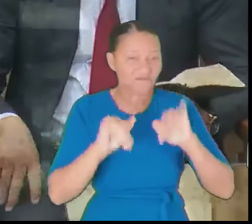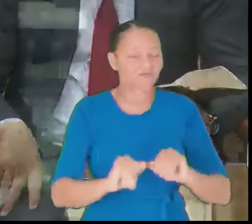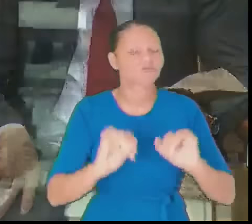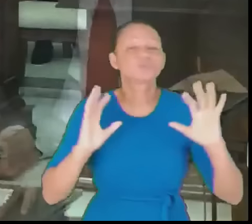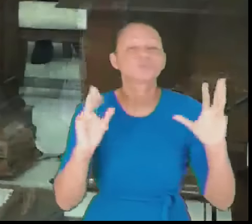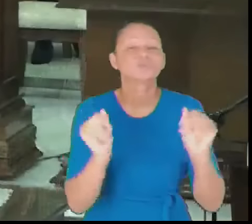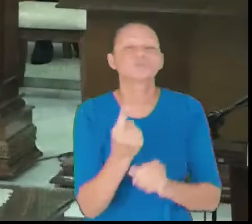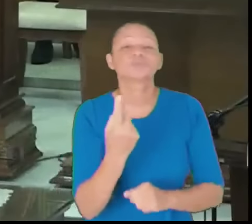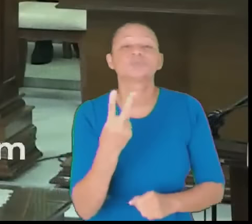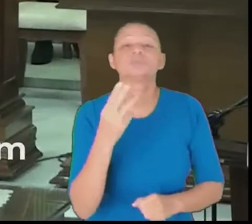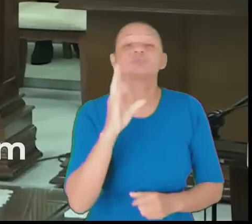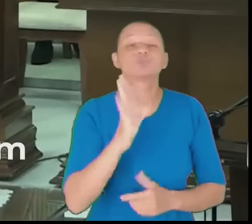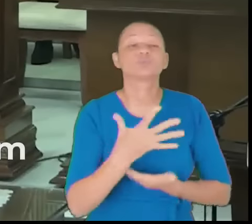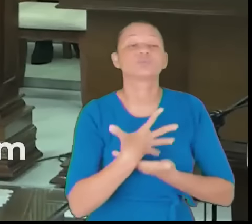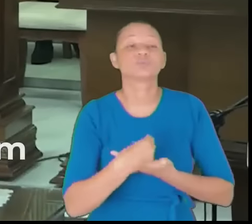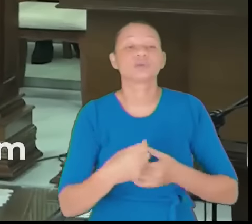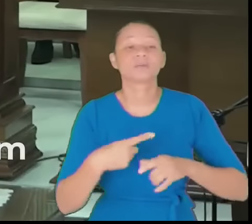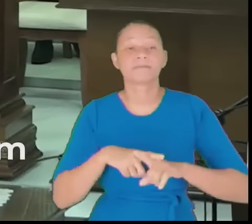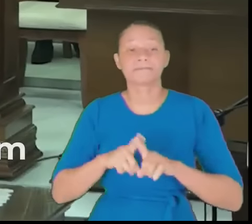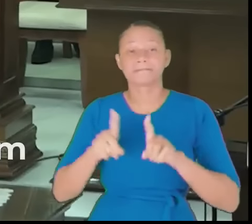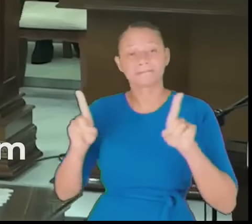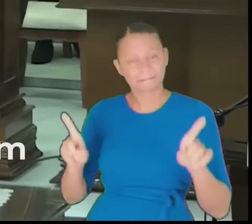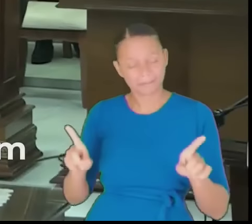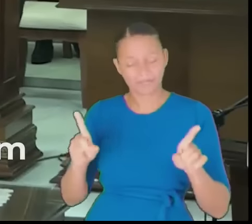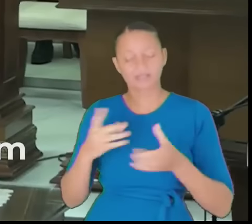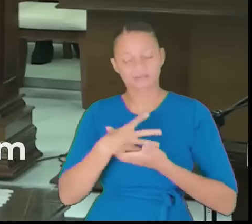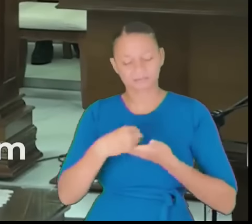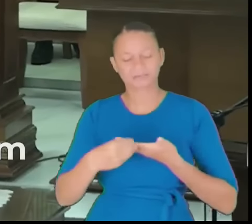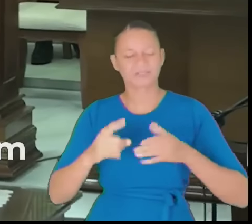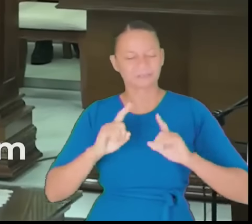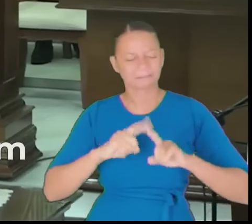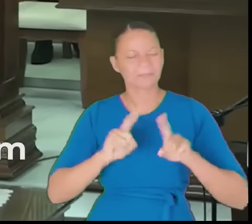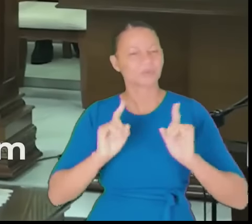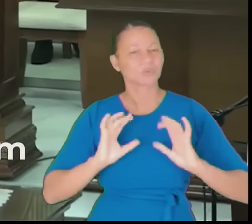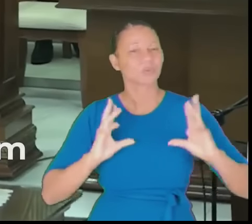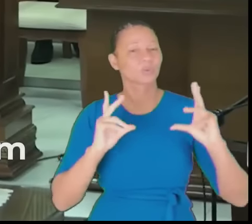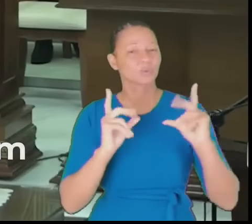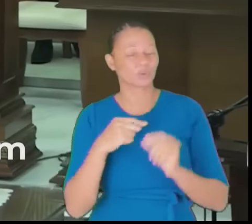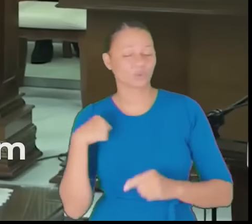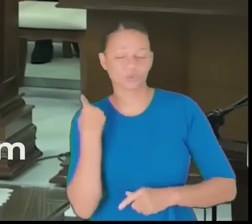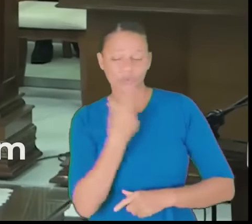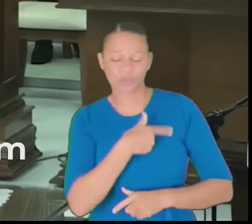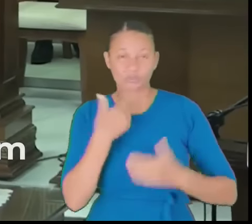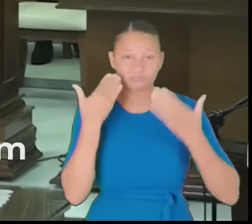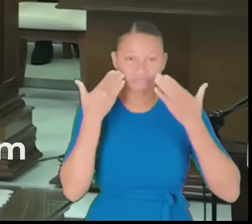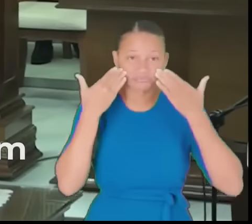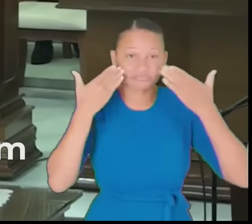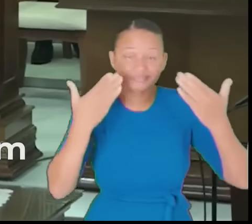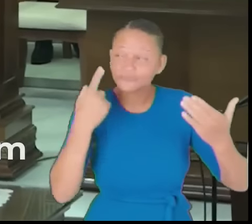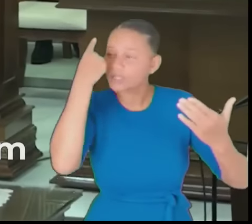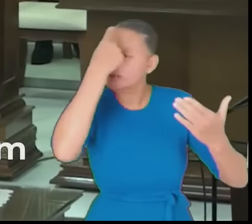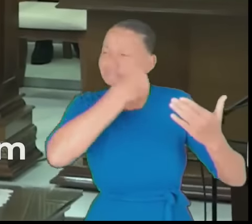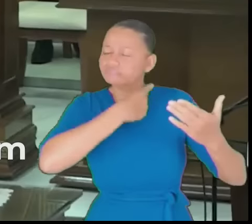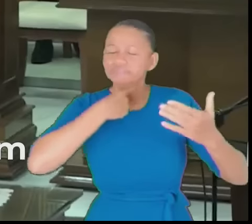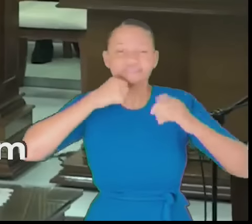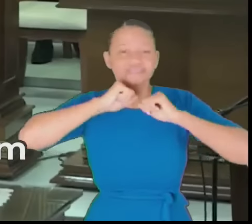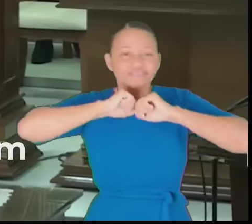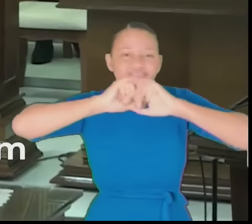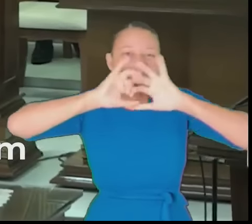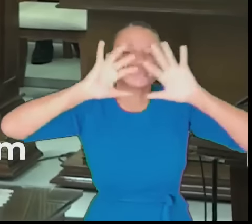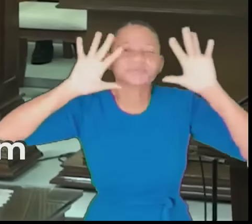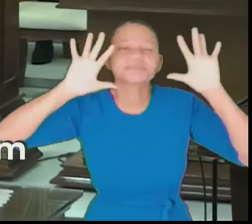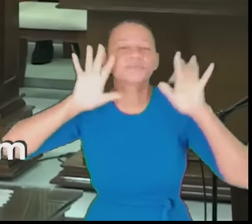juntos. 1, 2, 3. Mas todos nós, com a cara descoberta, refletindo como